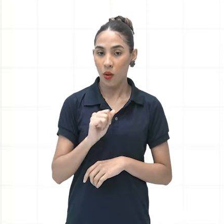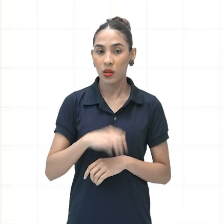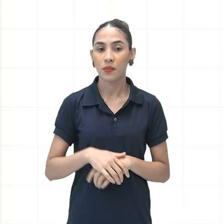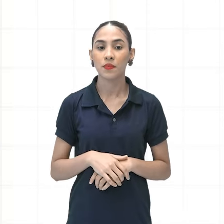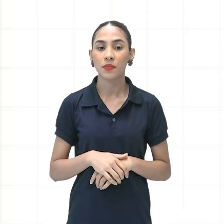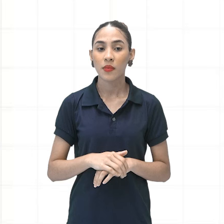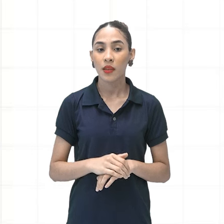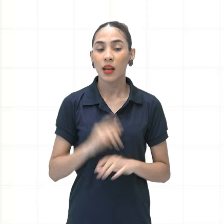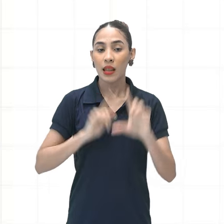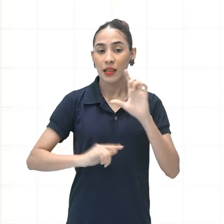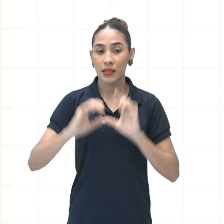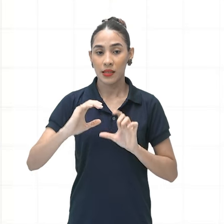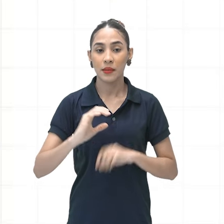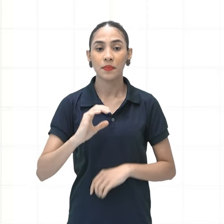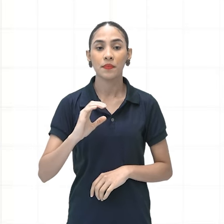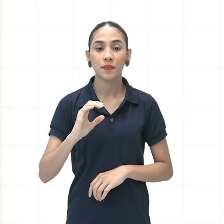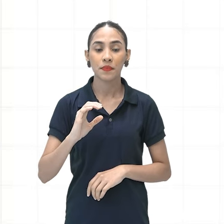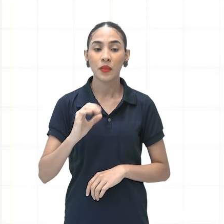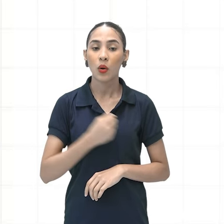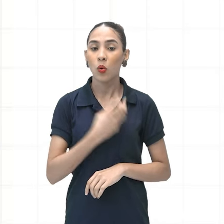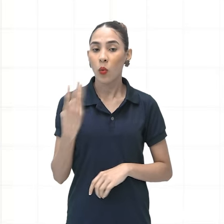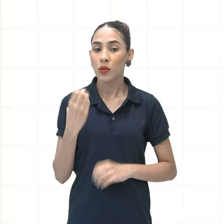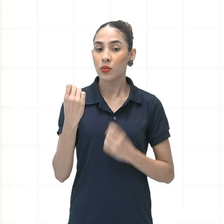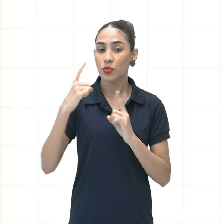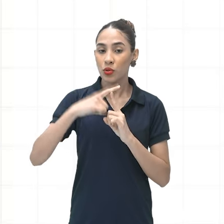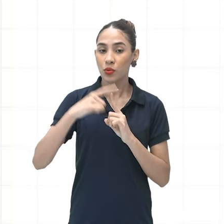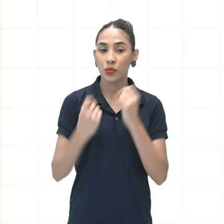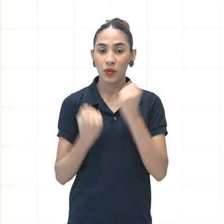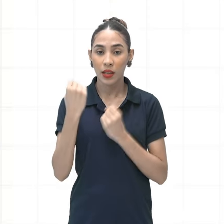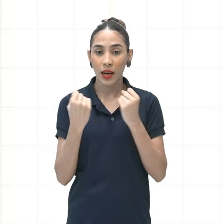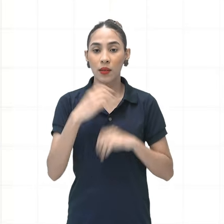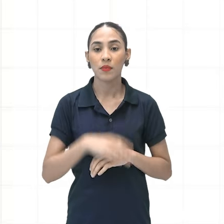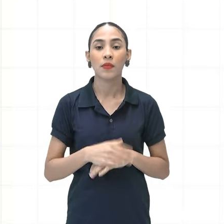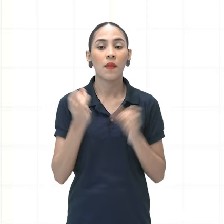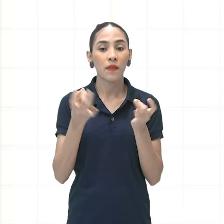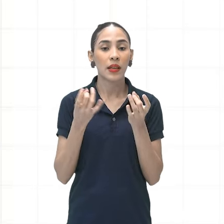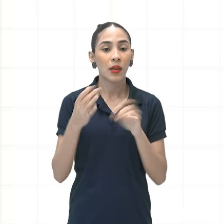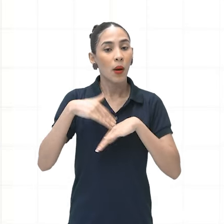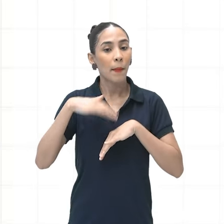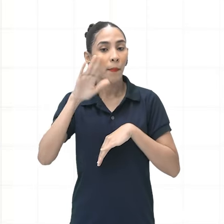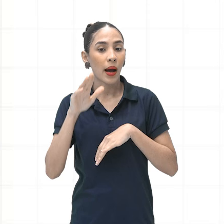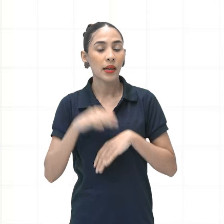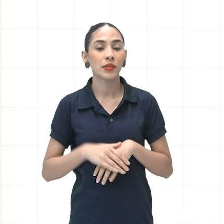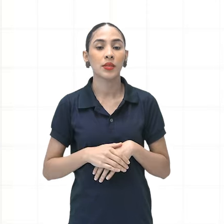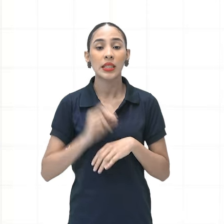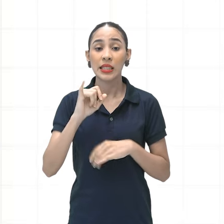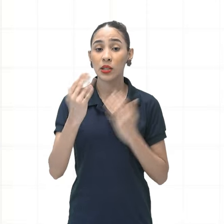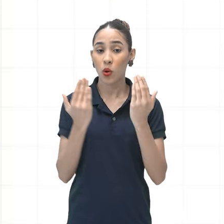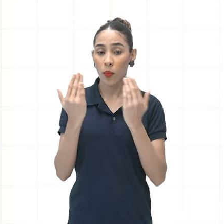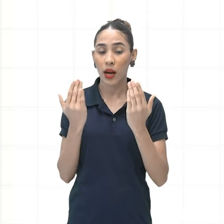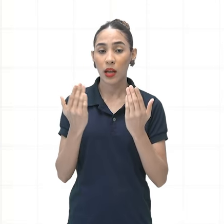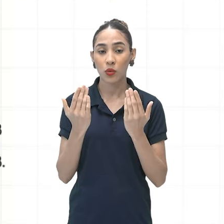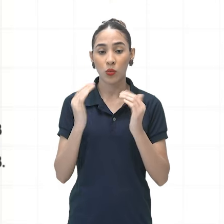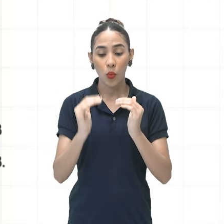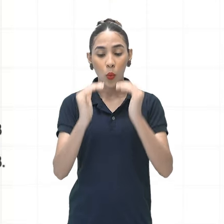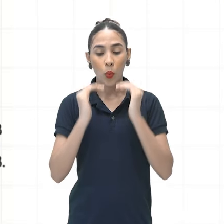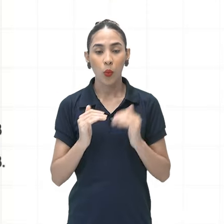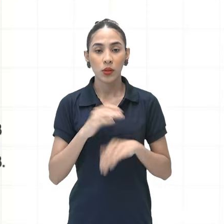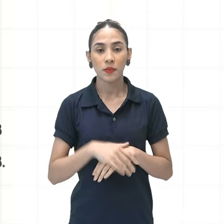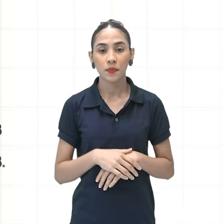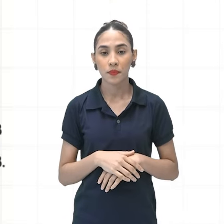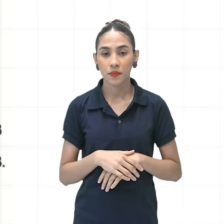na letra C diz assim, quantos carros a primeira colocada vendeu a mais que o último colocado? Então a